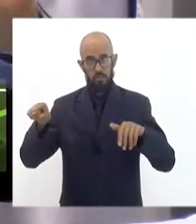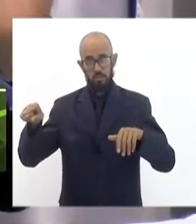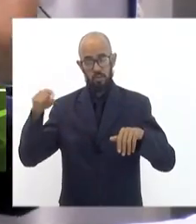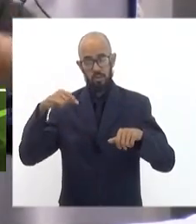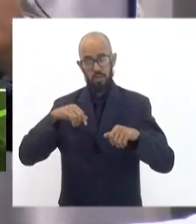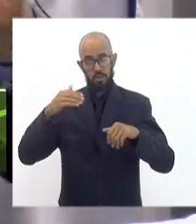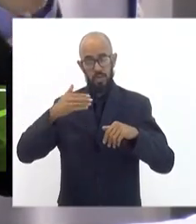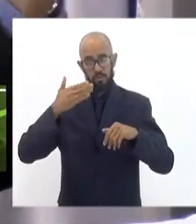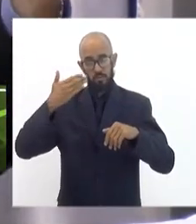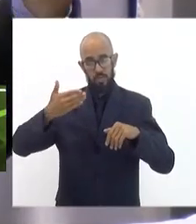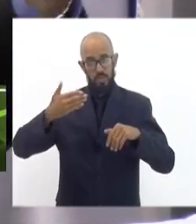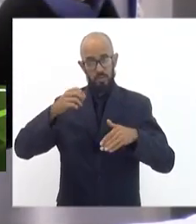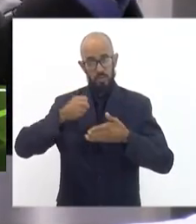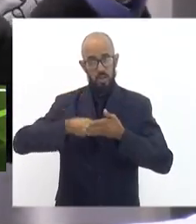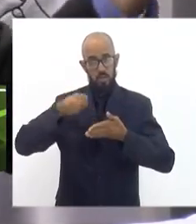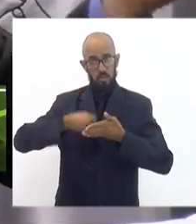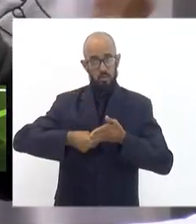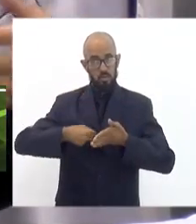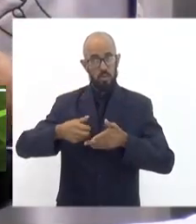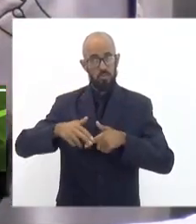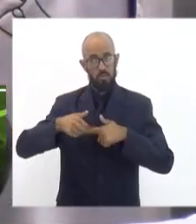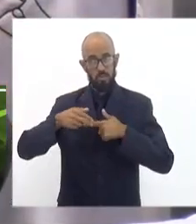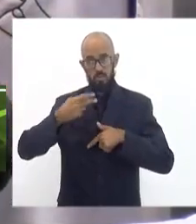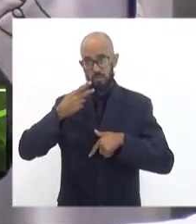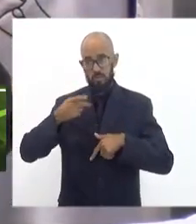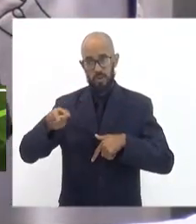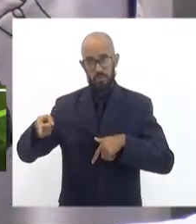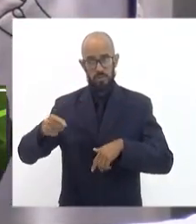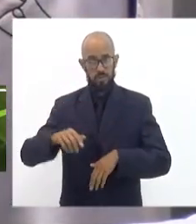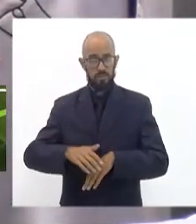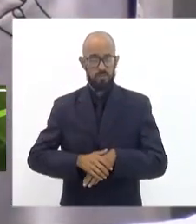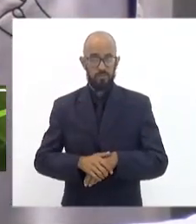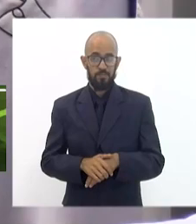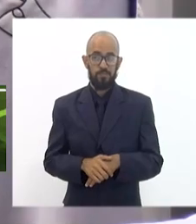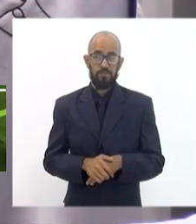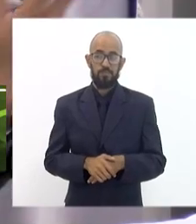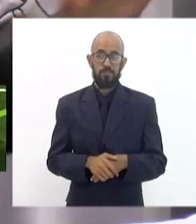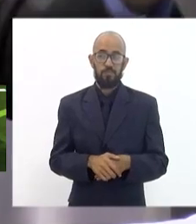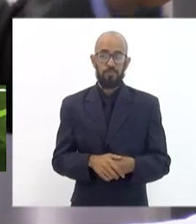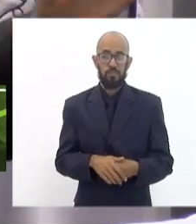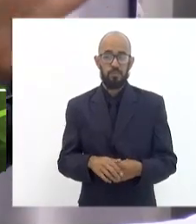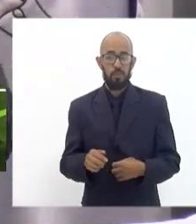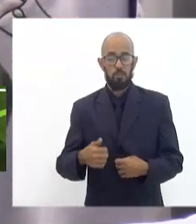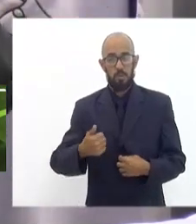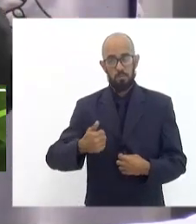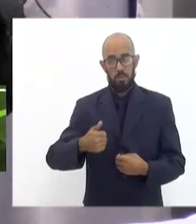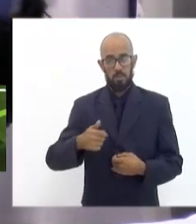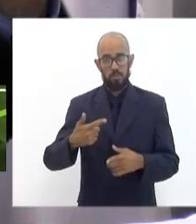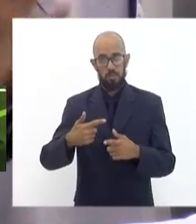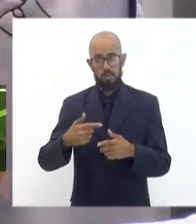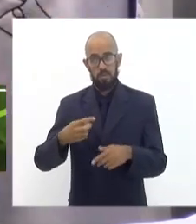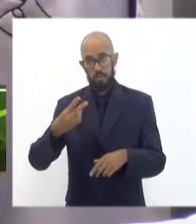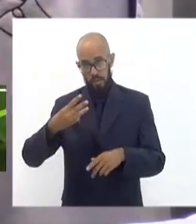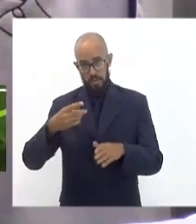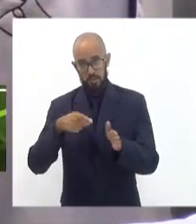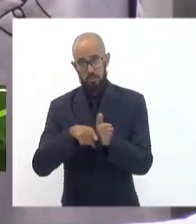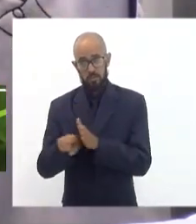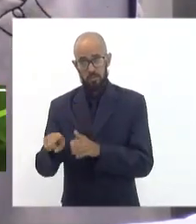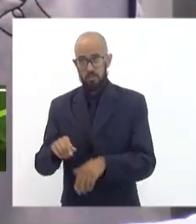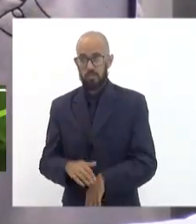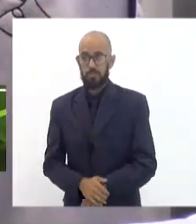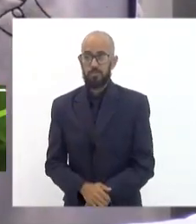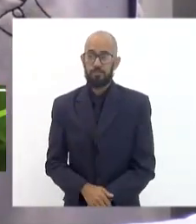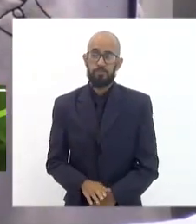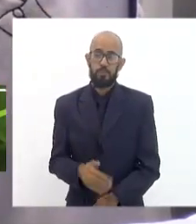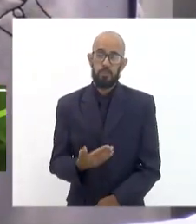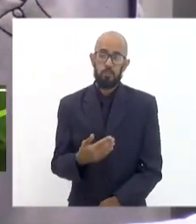tava lá na frente da luta evidentemente eu vou falar contigo não vou falar com Lene eu tenho primeiro essas questões para a gente paga